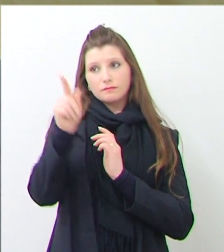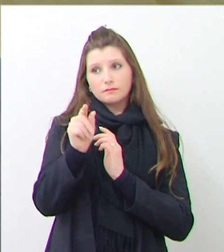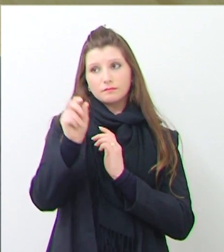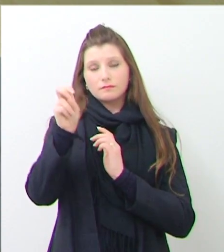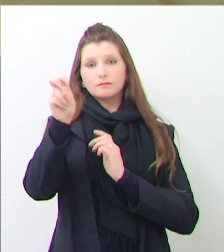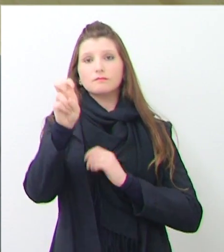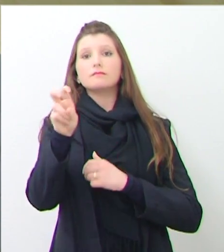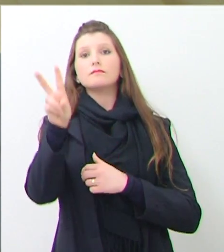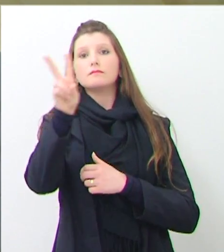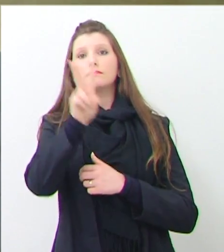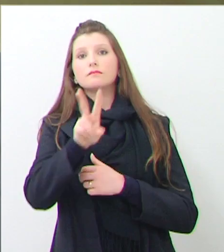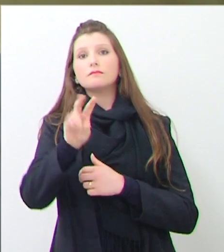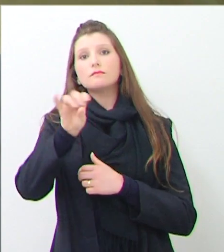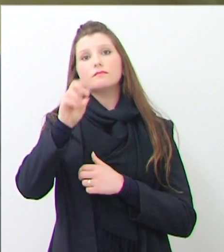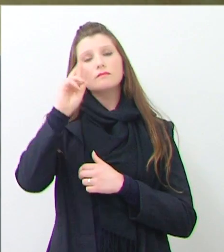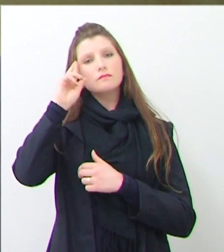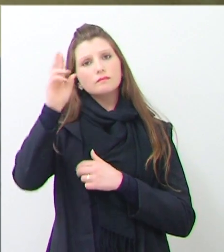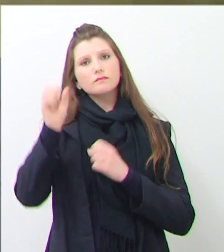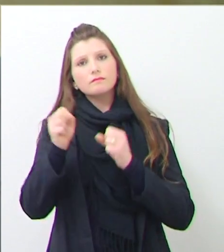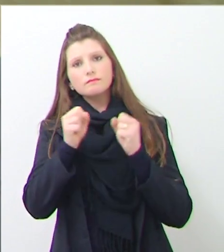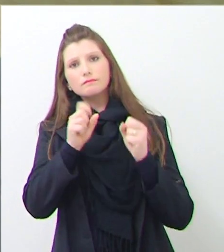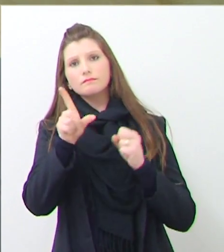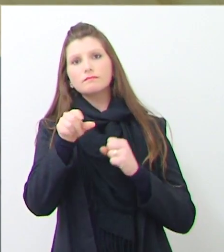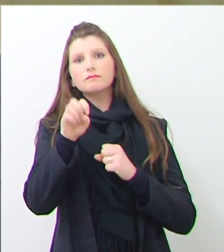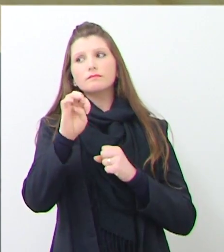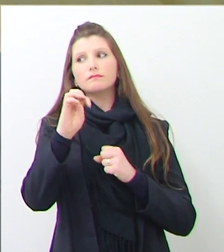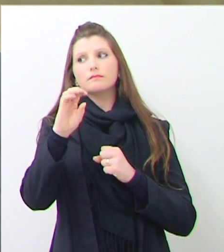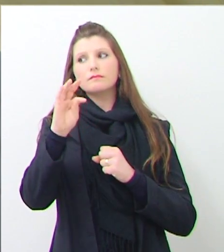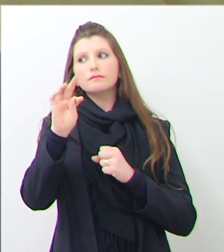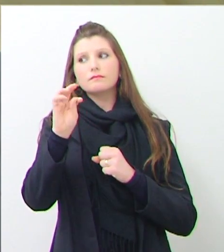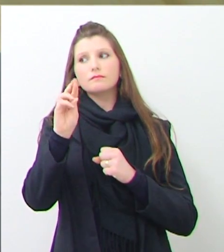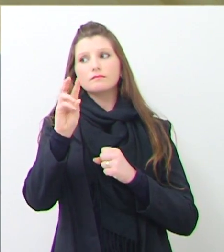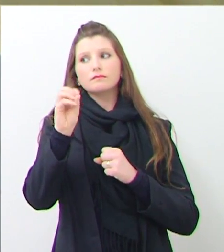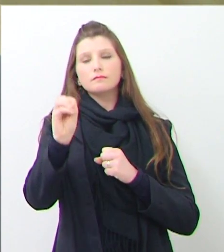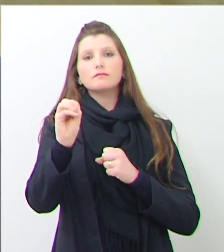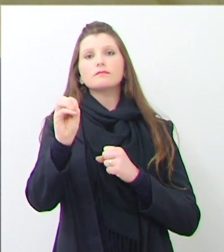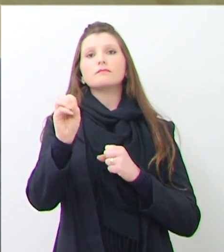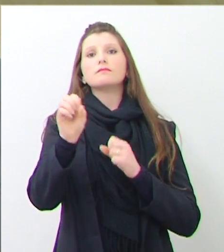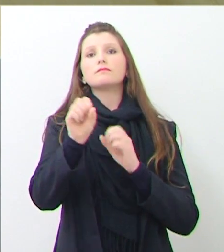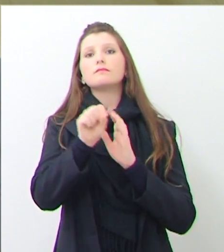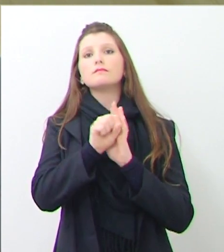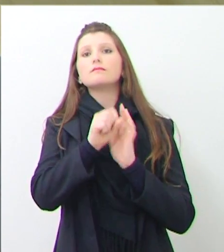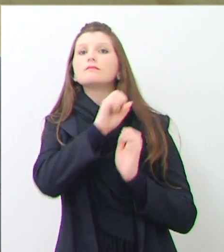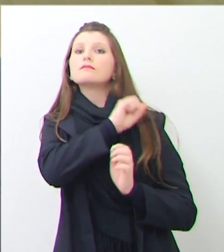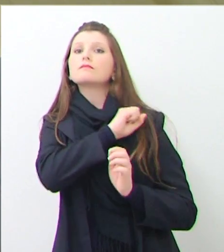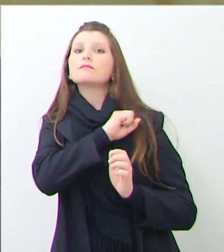PE043/2015, de autoria do chefe do Poder Executivo Municipal. Indicação número